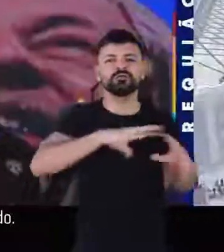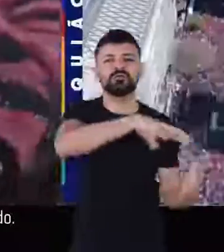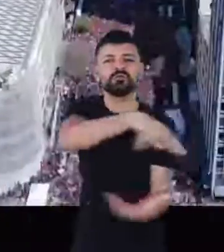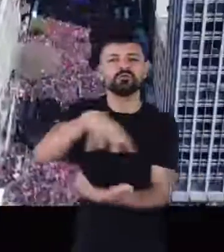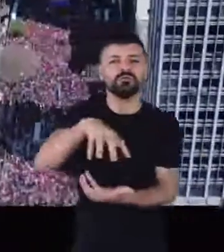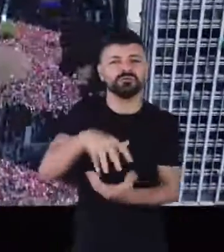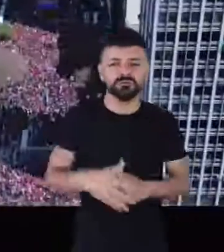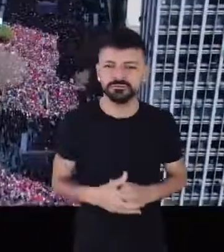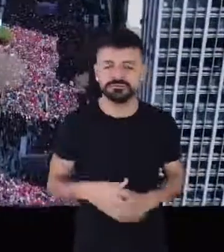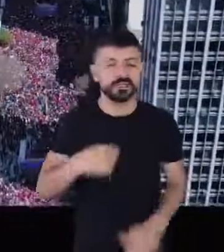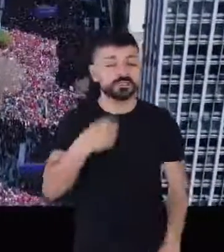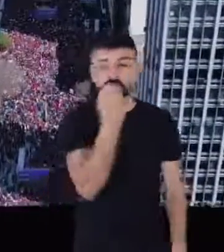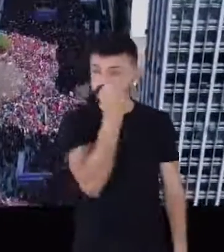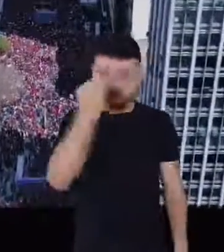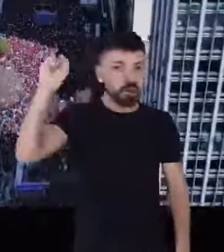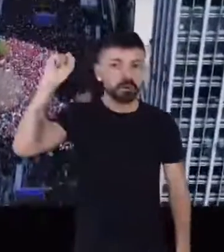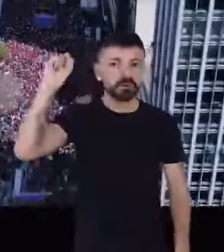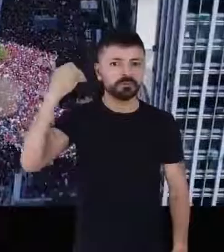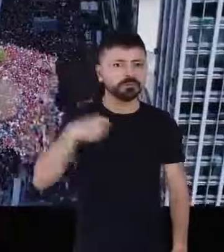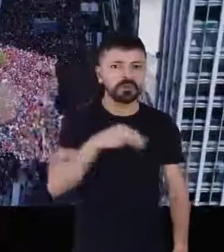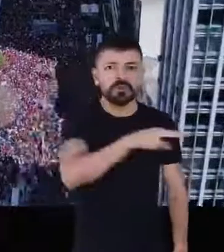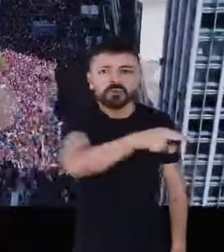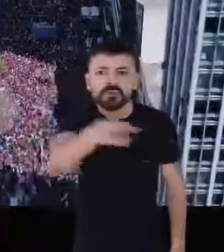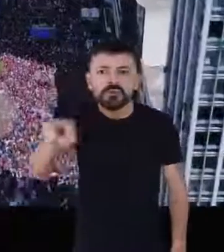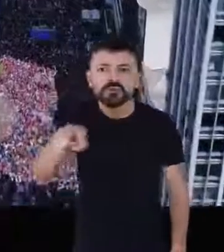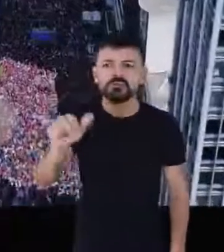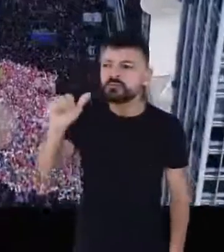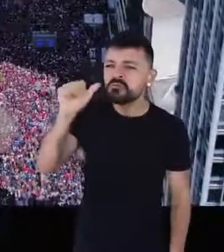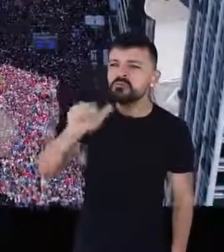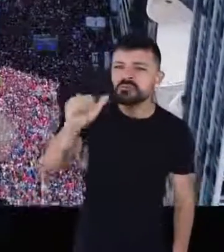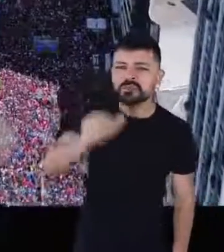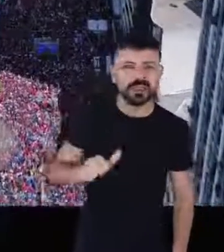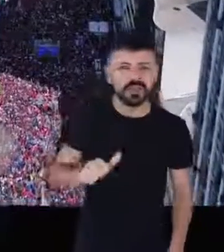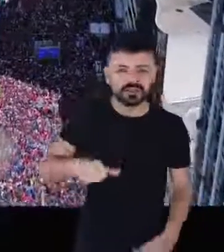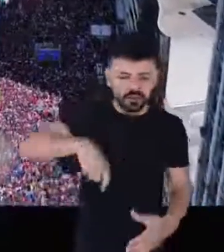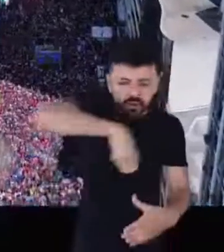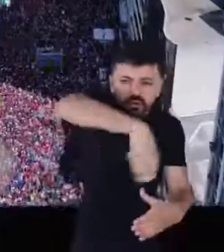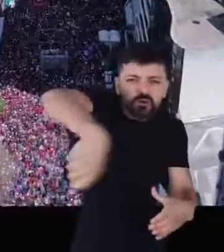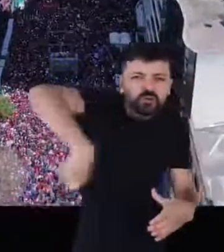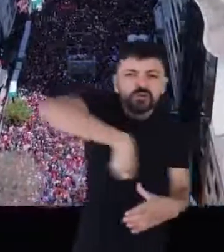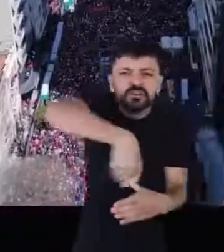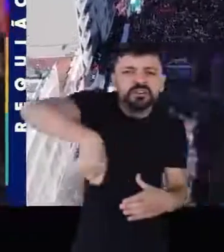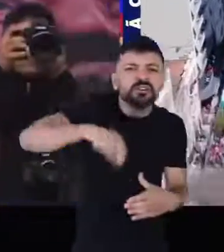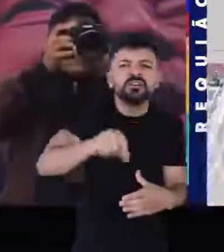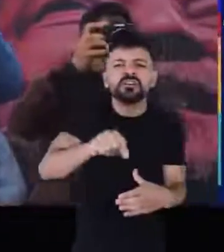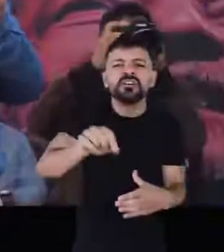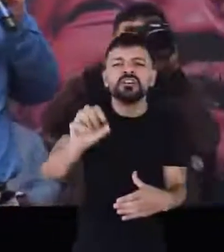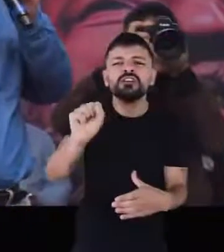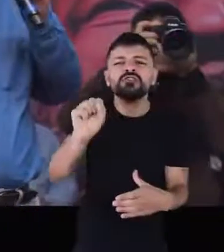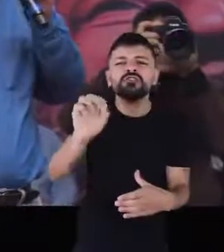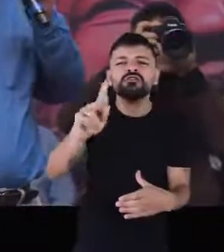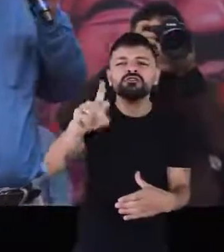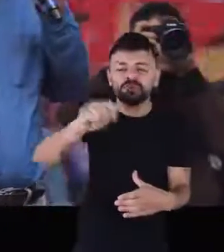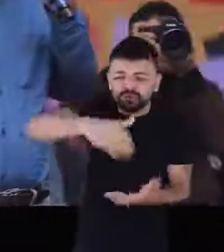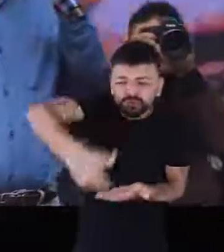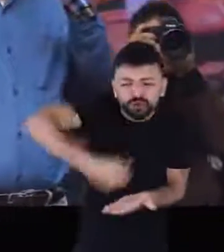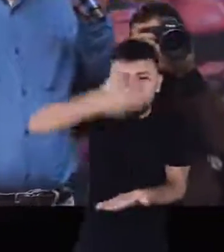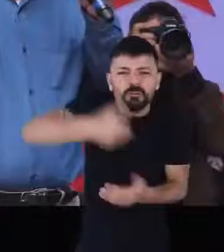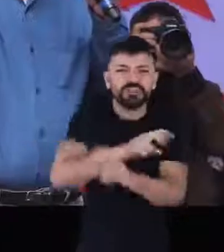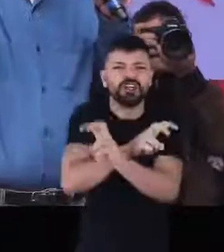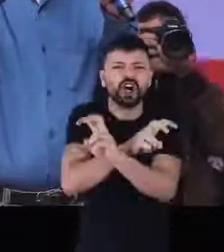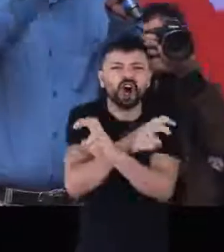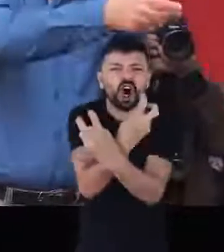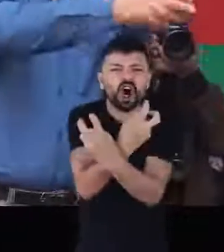mundo. Eu fico indignado quando vejo mulheres cozinhando uma